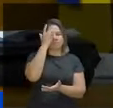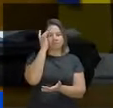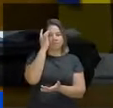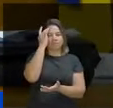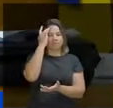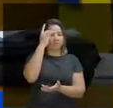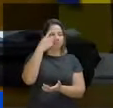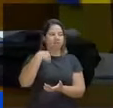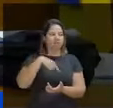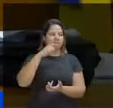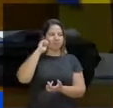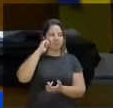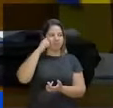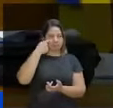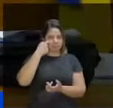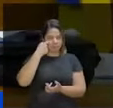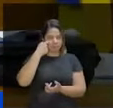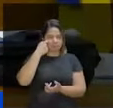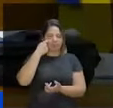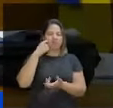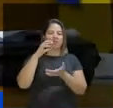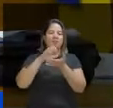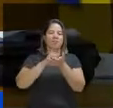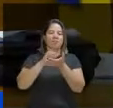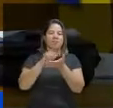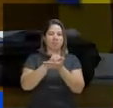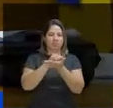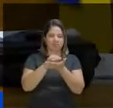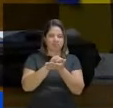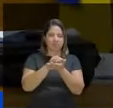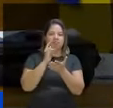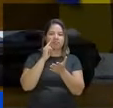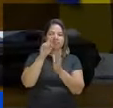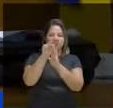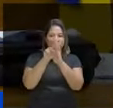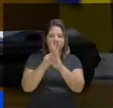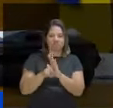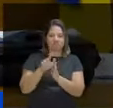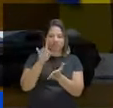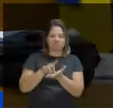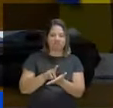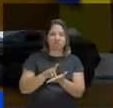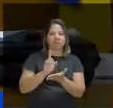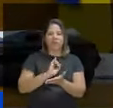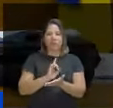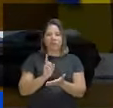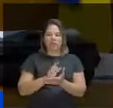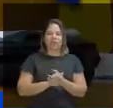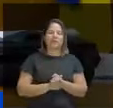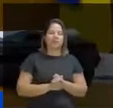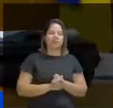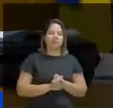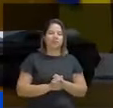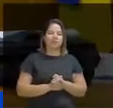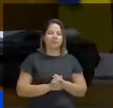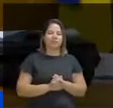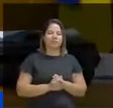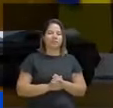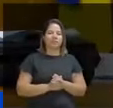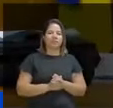de candidatura nas eleições municipais de 2024, nesse estado. Eu